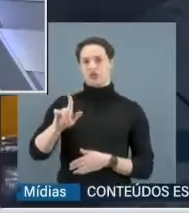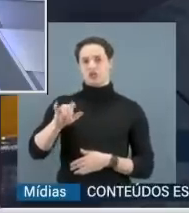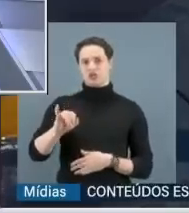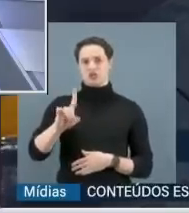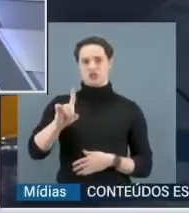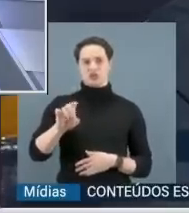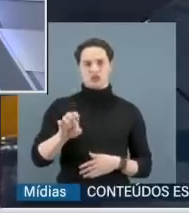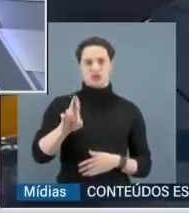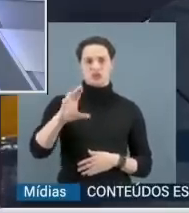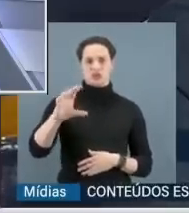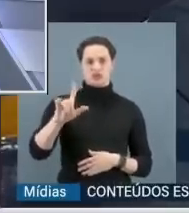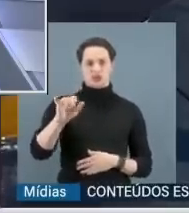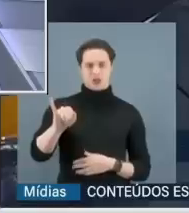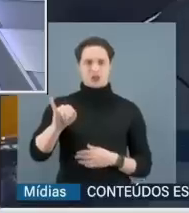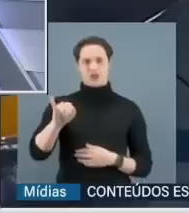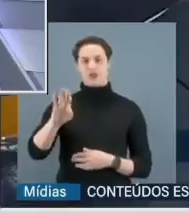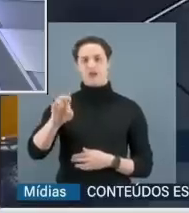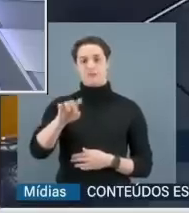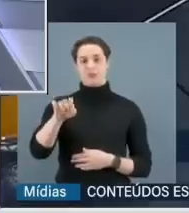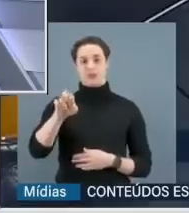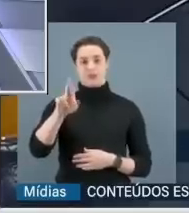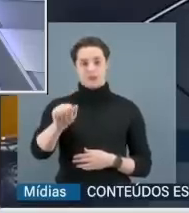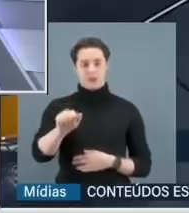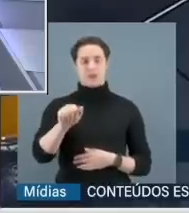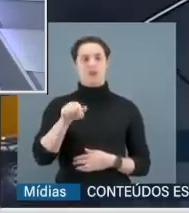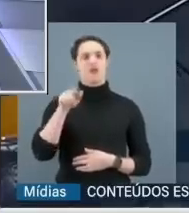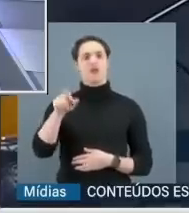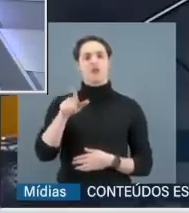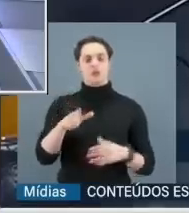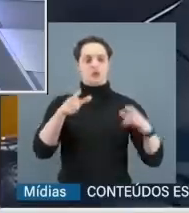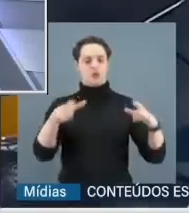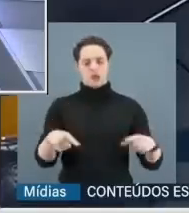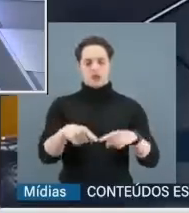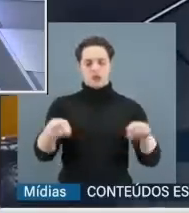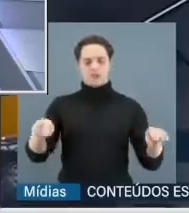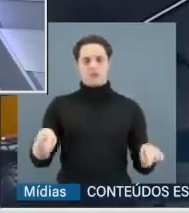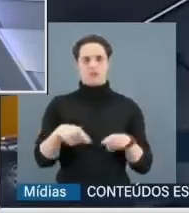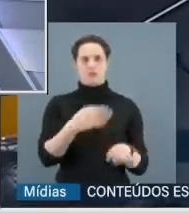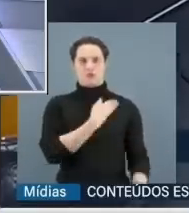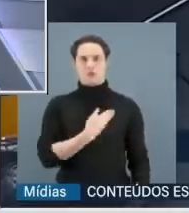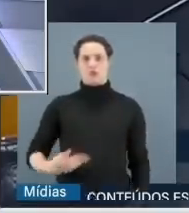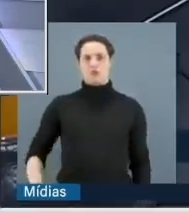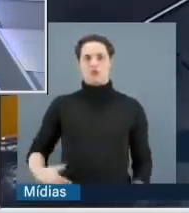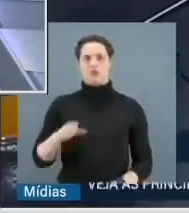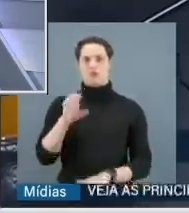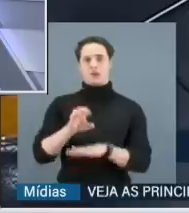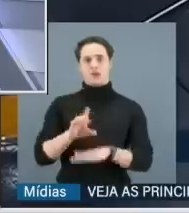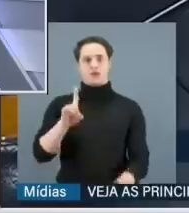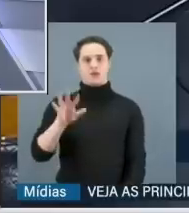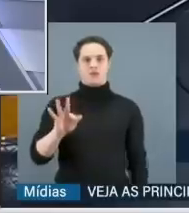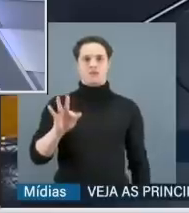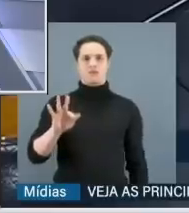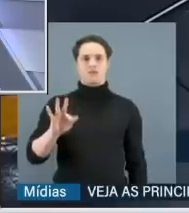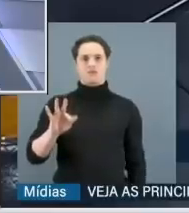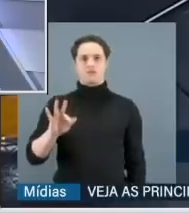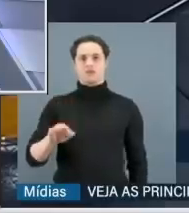ele não vai responder nada, ele diz: eu não vou responder. Bom, e aí ela faz uma troça da não resposta do